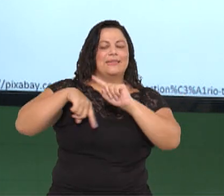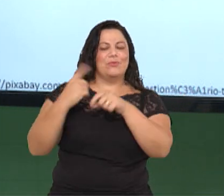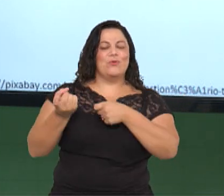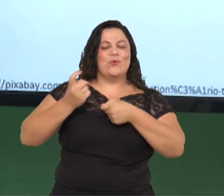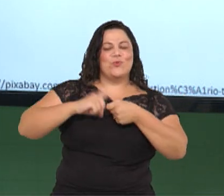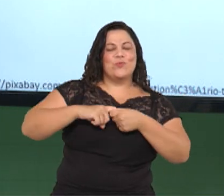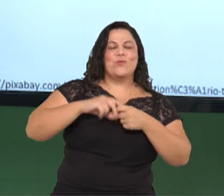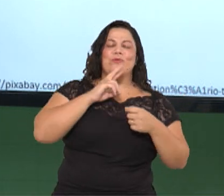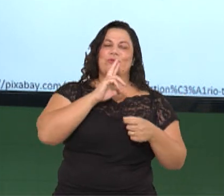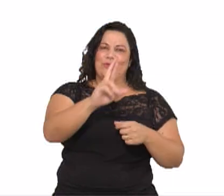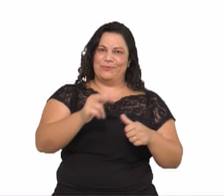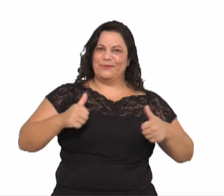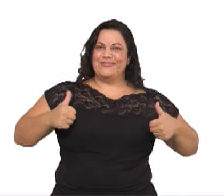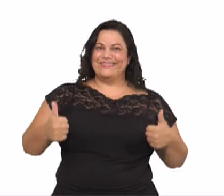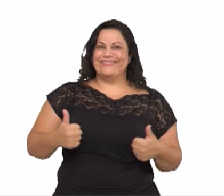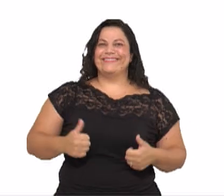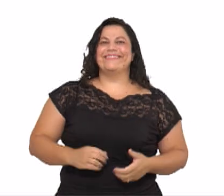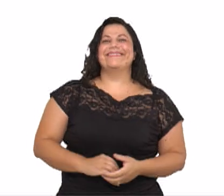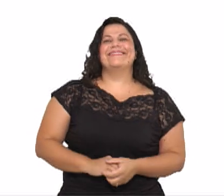daqui a pouco com a resposta correta.